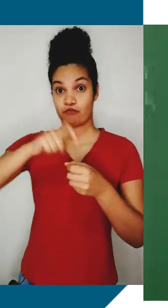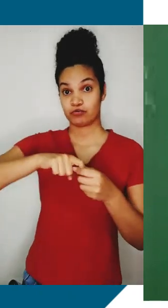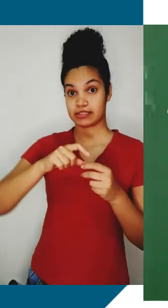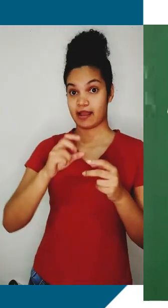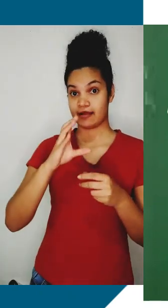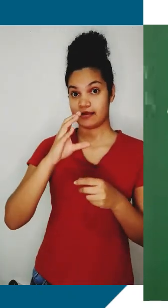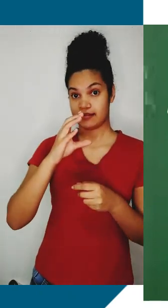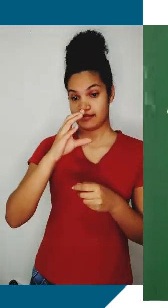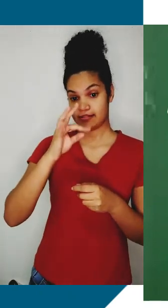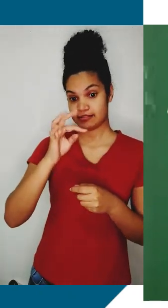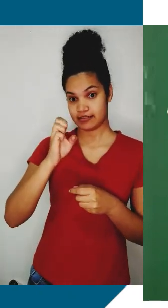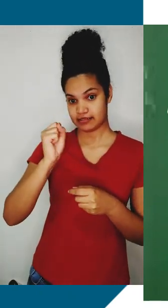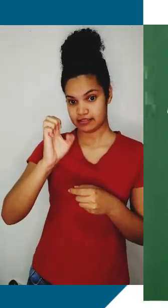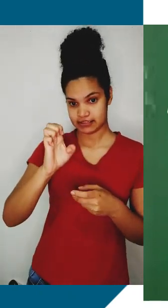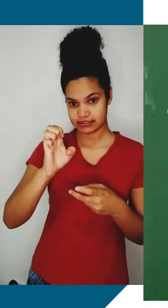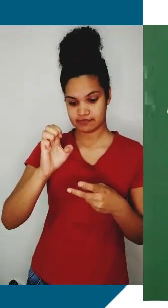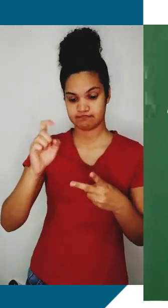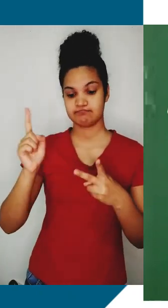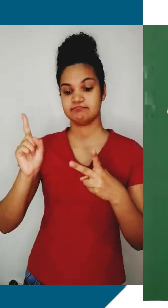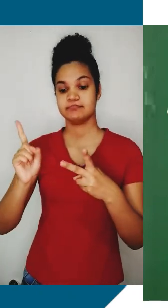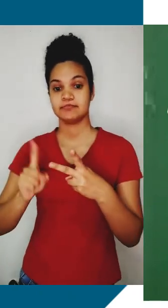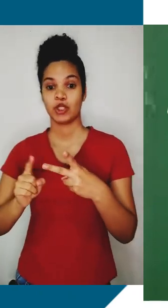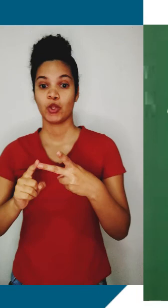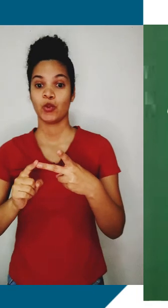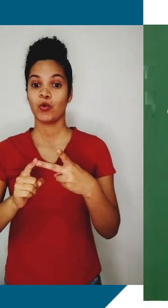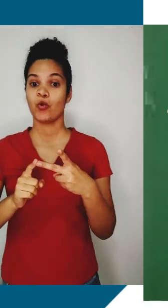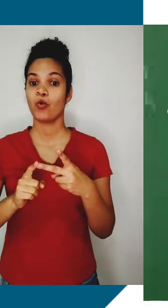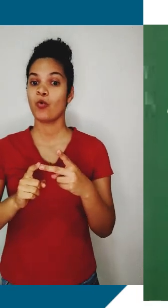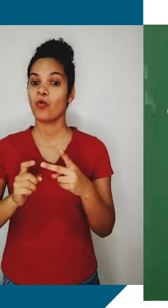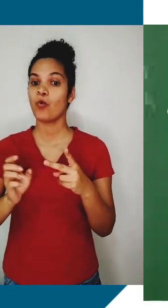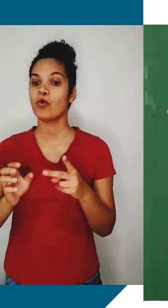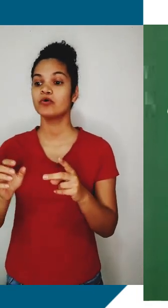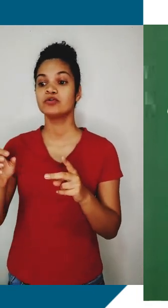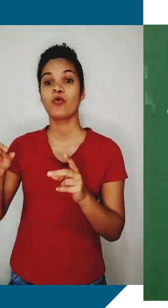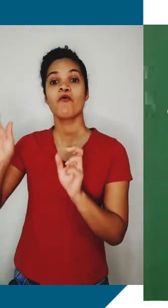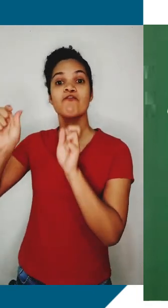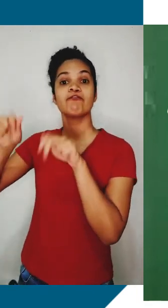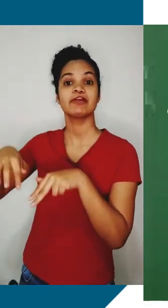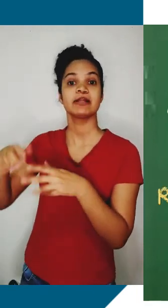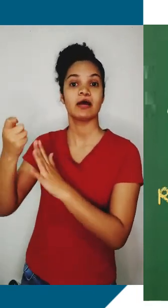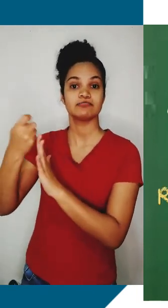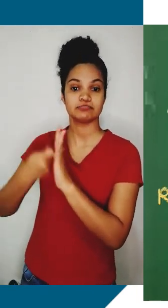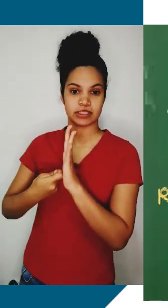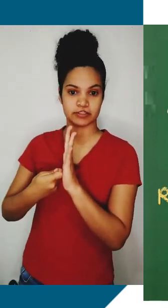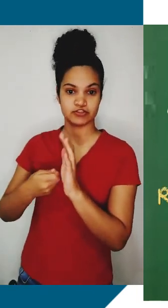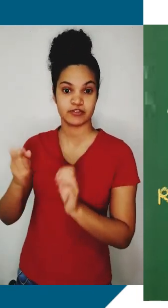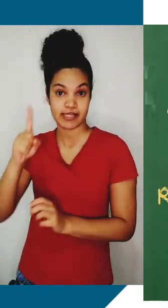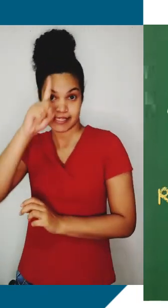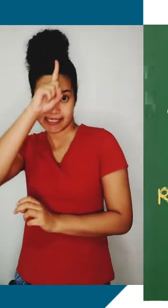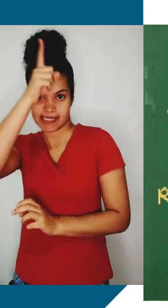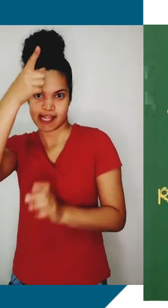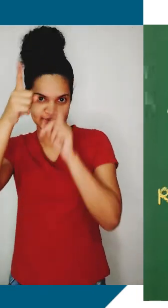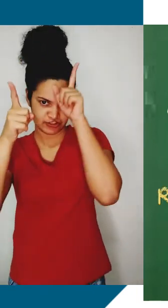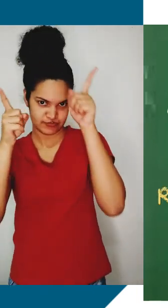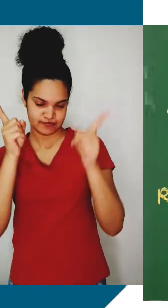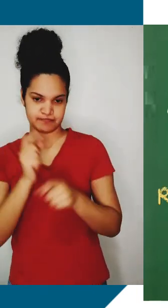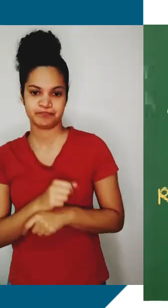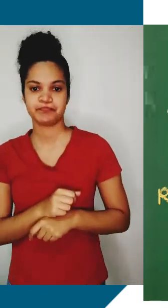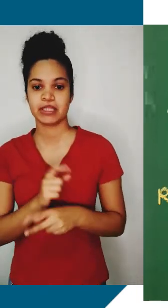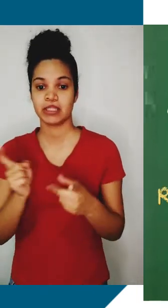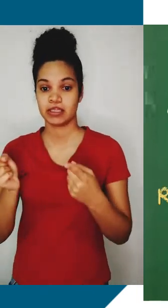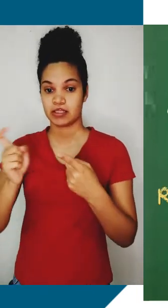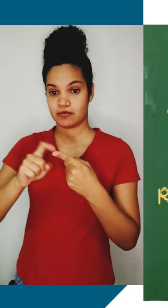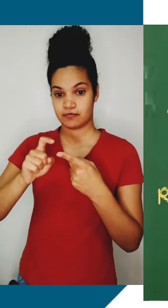tese e apresentar o desfecho criativo, né? Com relação à retomada da tese, você vai